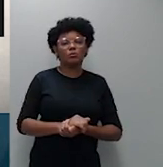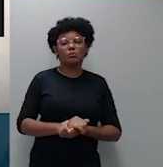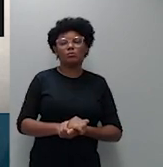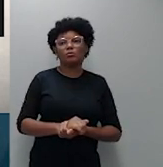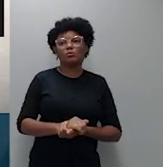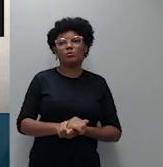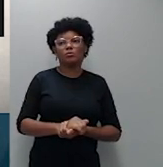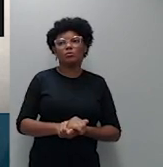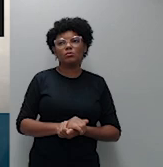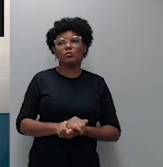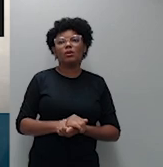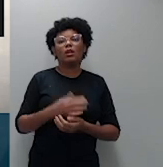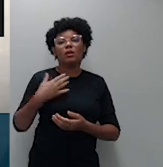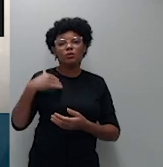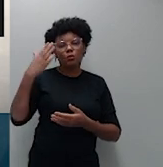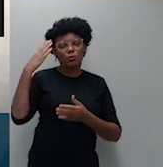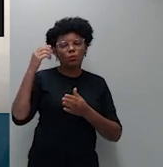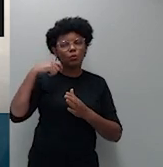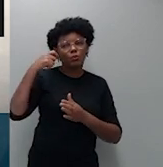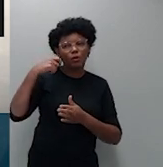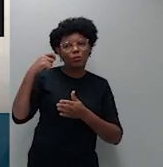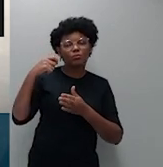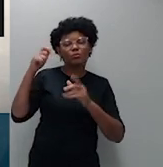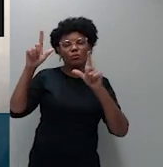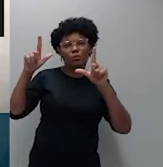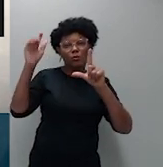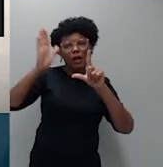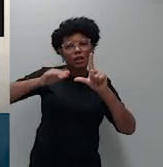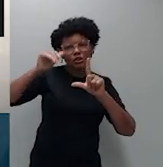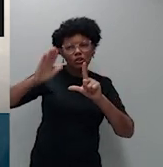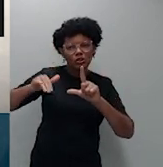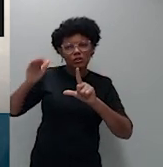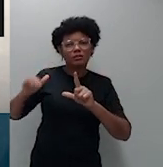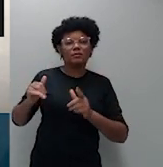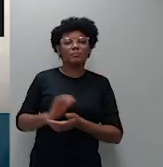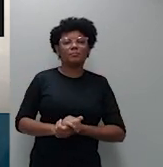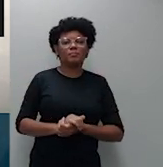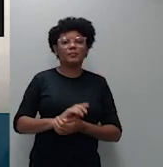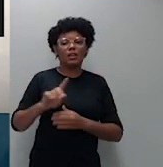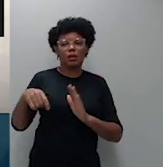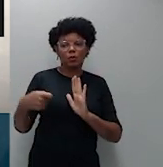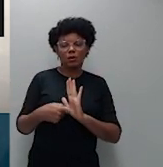artista e recorrente pois